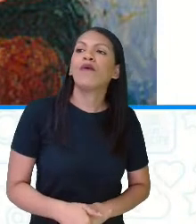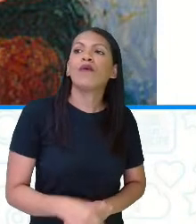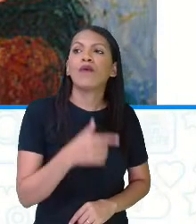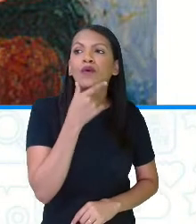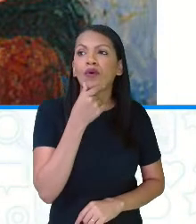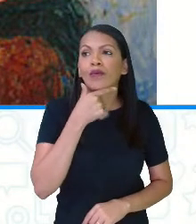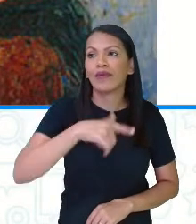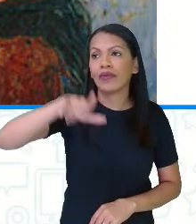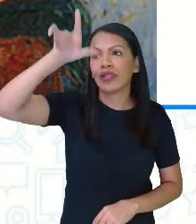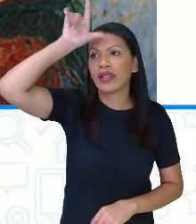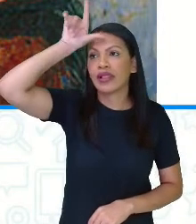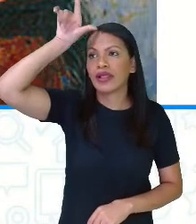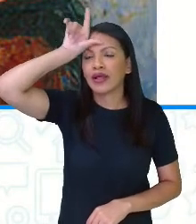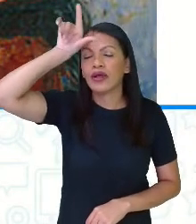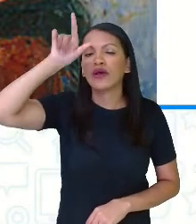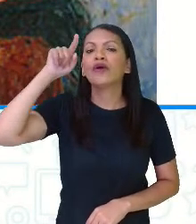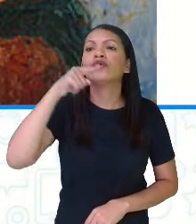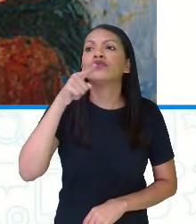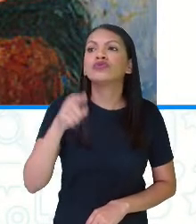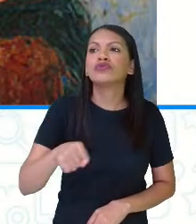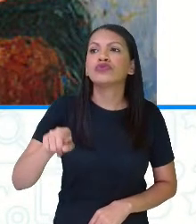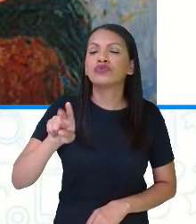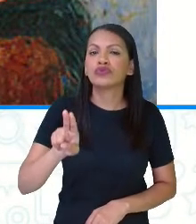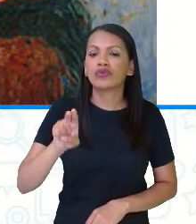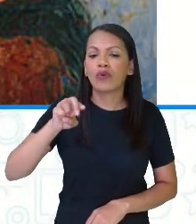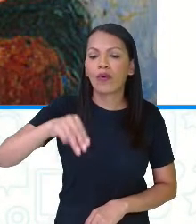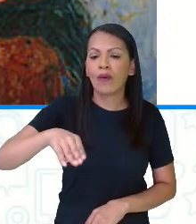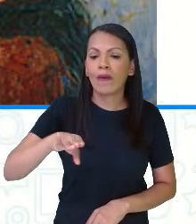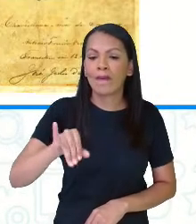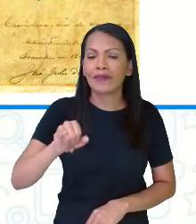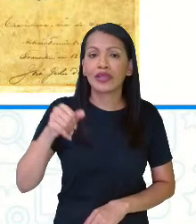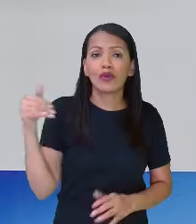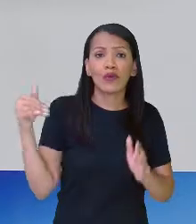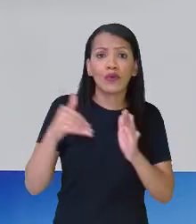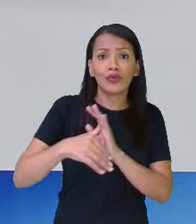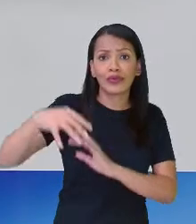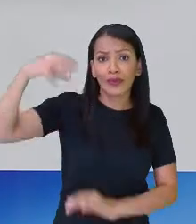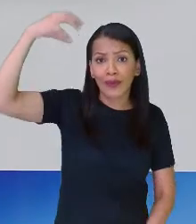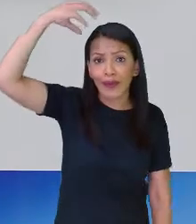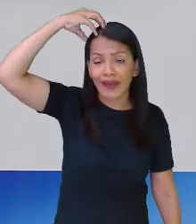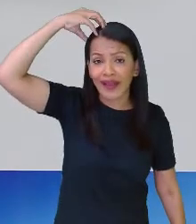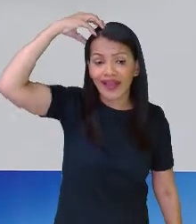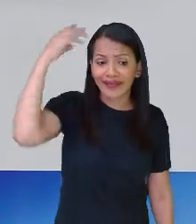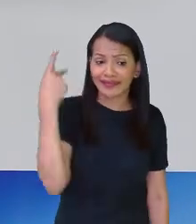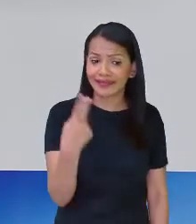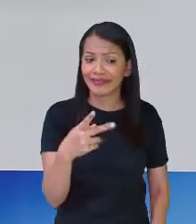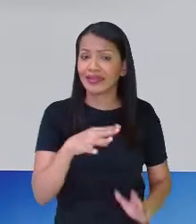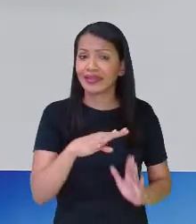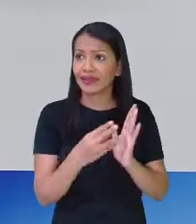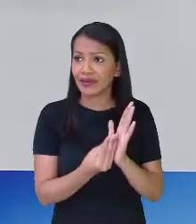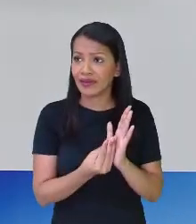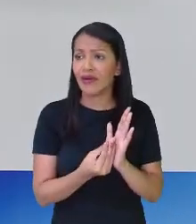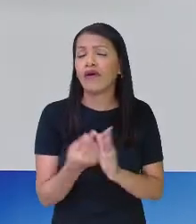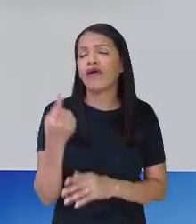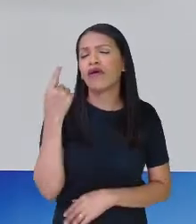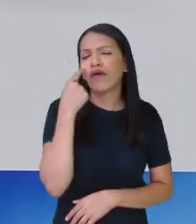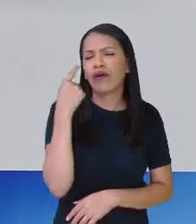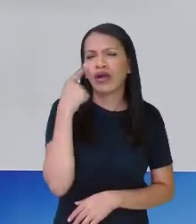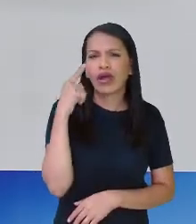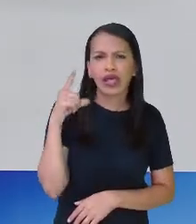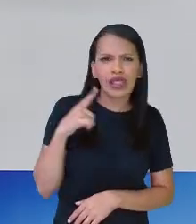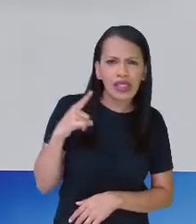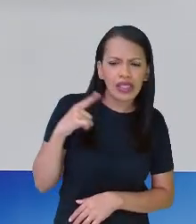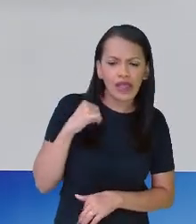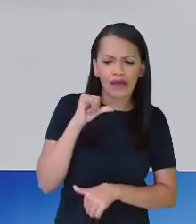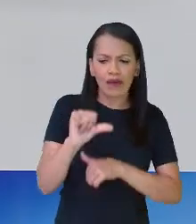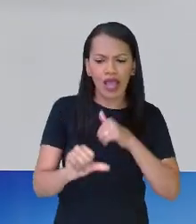por esse quilombo e ele foi o último rei daquele quilombo, tá certo? E olha só, a gente começou a ter uma mudança